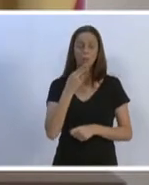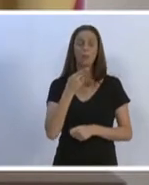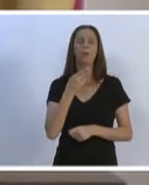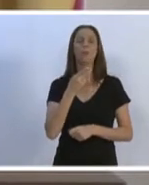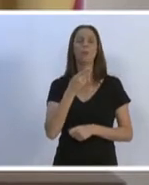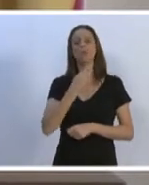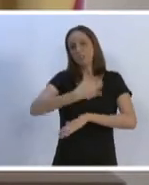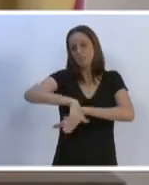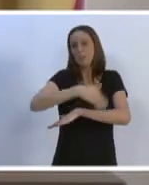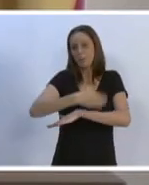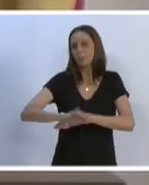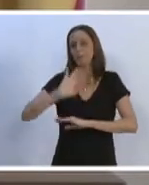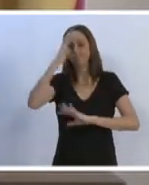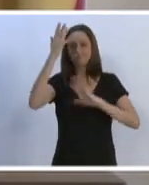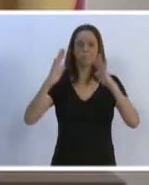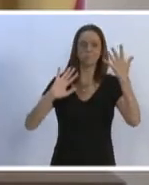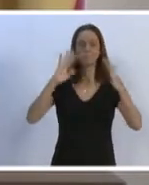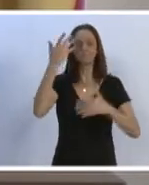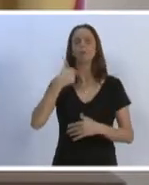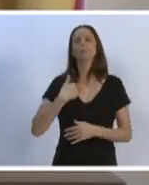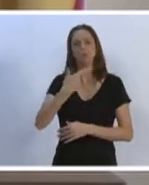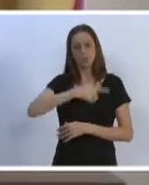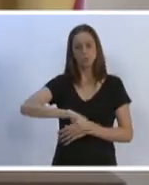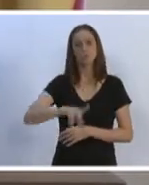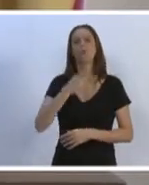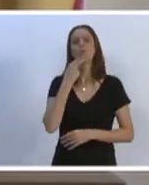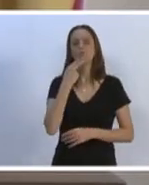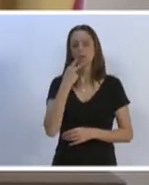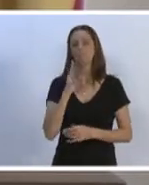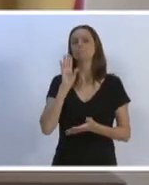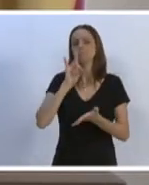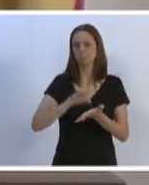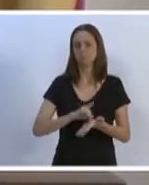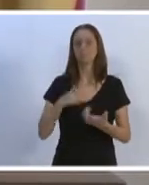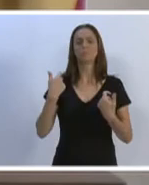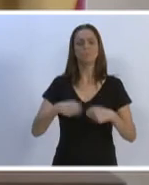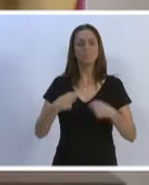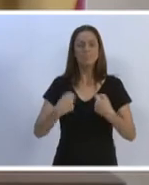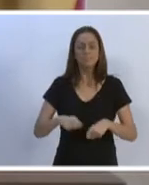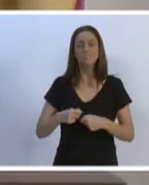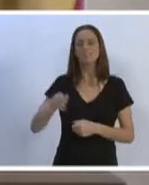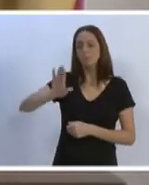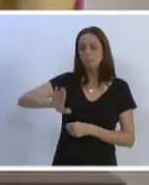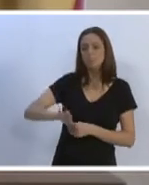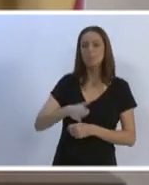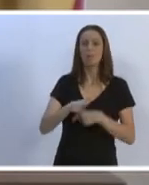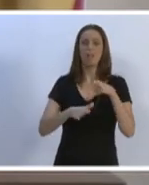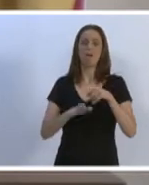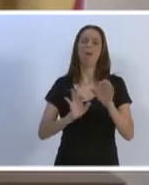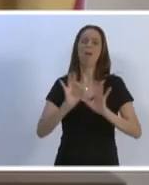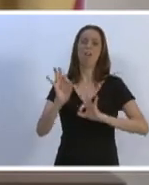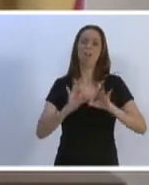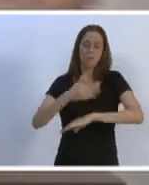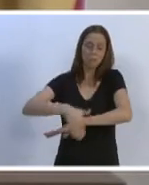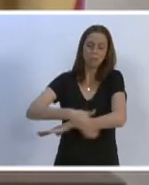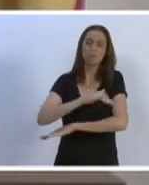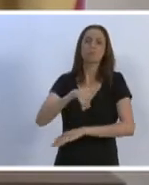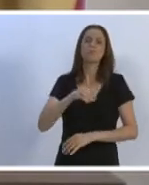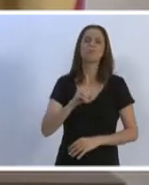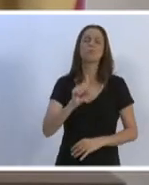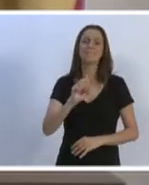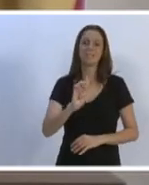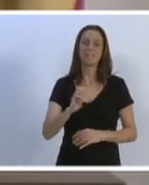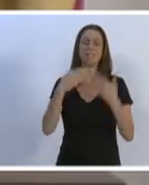a situação, e reforço aqui novamente, de ser resolvido aquele problema de um buraco que está há semanas já lá na rua José Reuter, de frente à